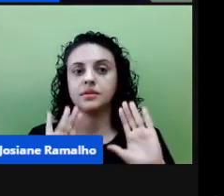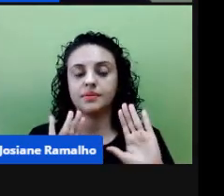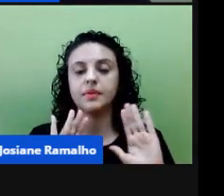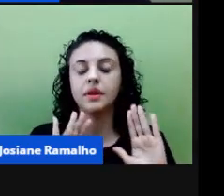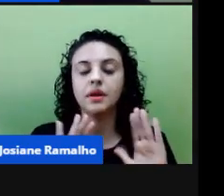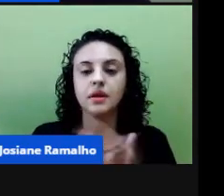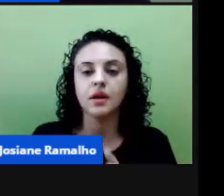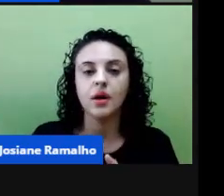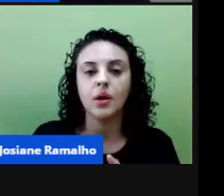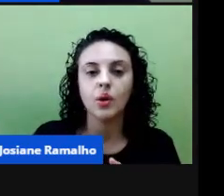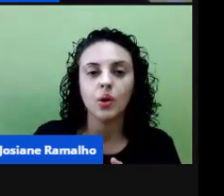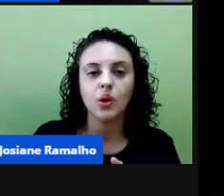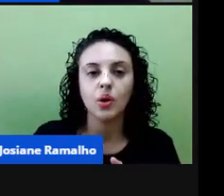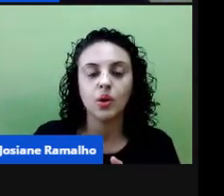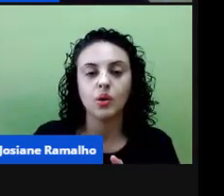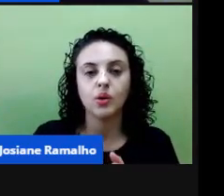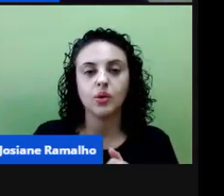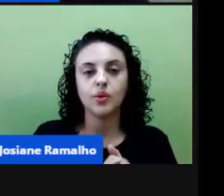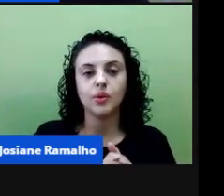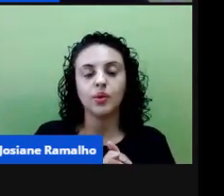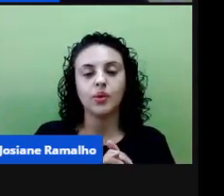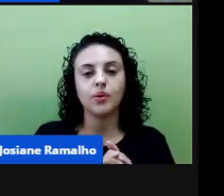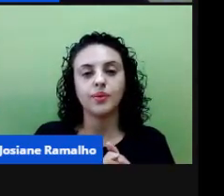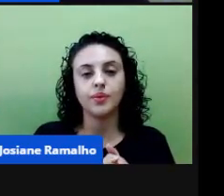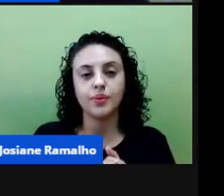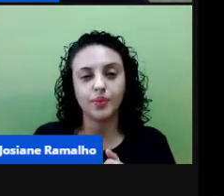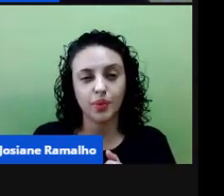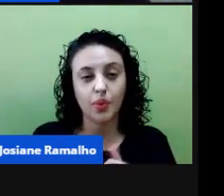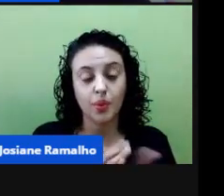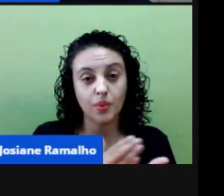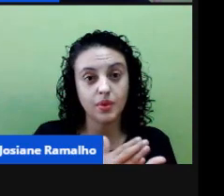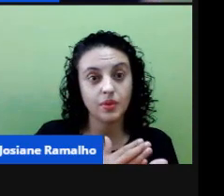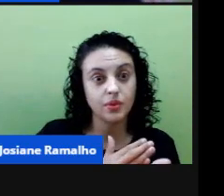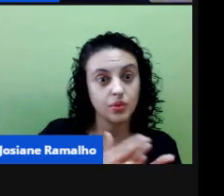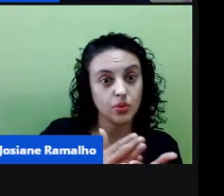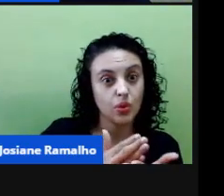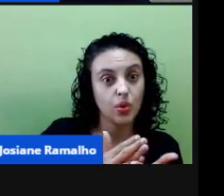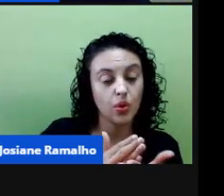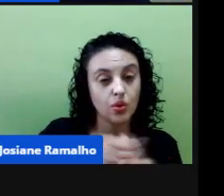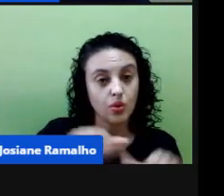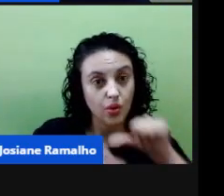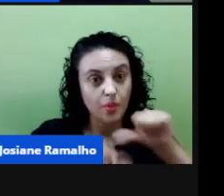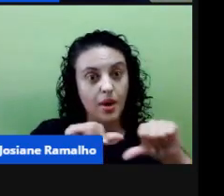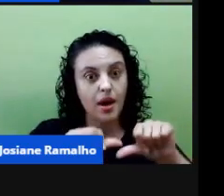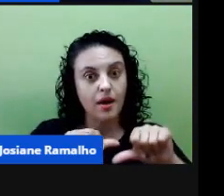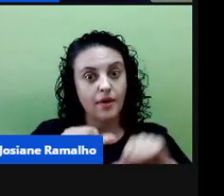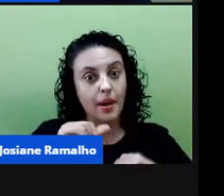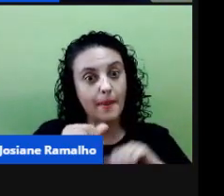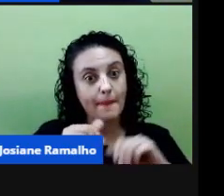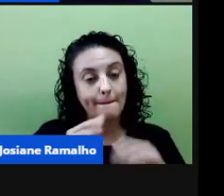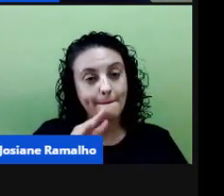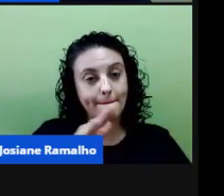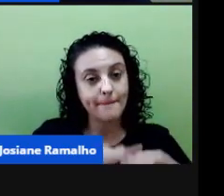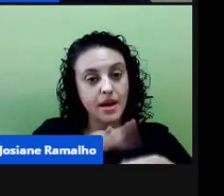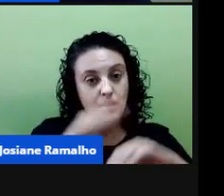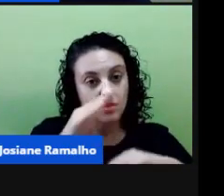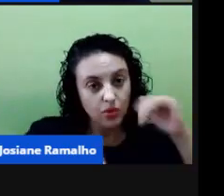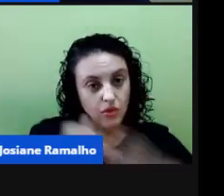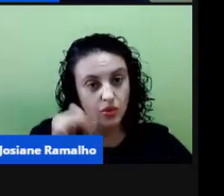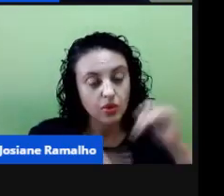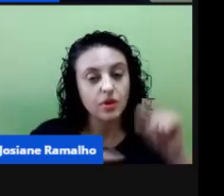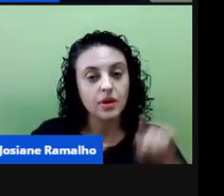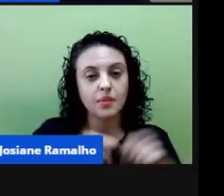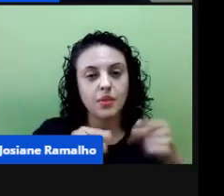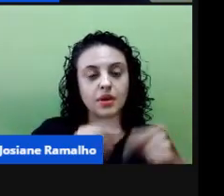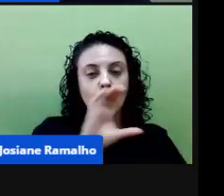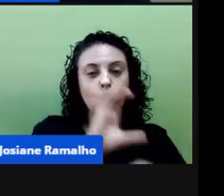coisa que era muito amadora, ela começou a ganhar áreas profissionais. Daí depois veio o curso de publicidade e propaganda em